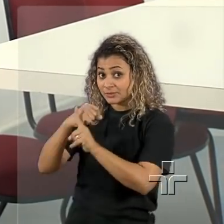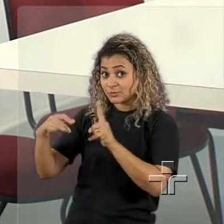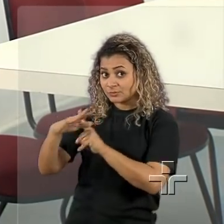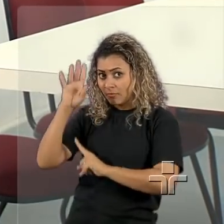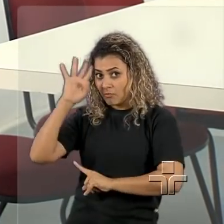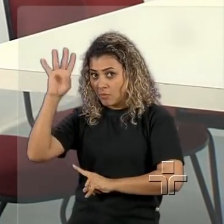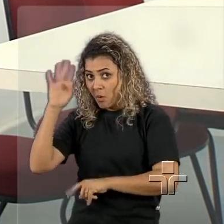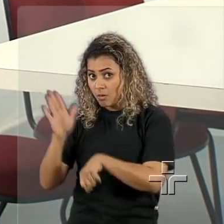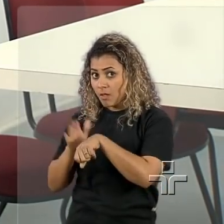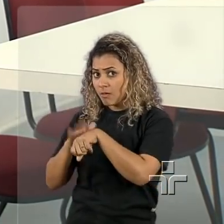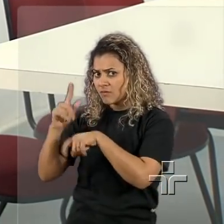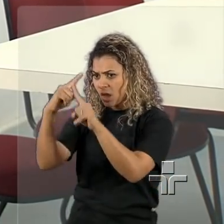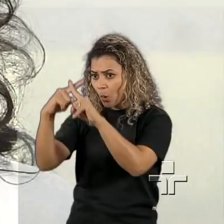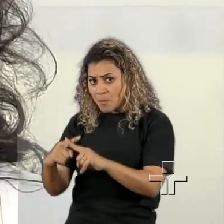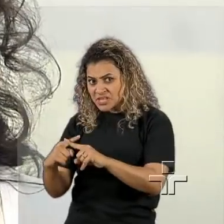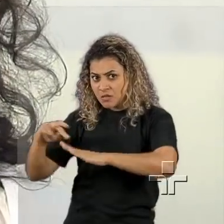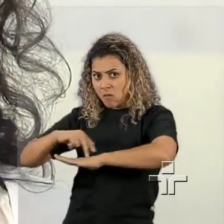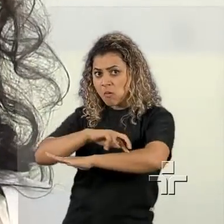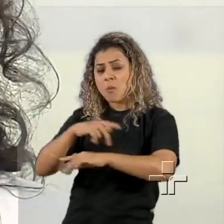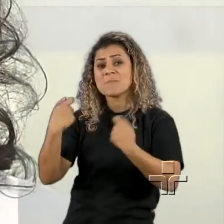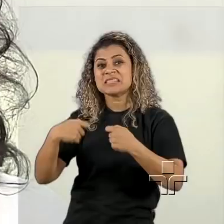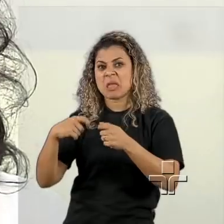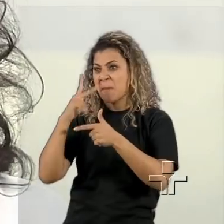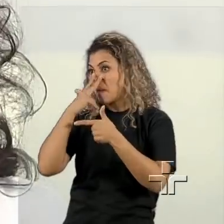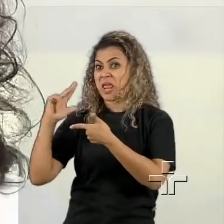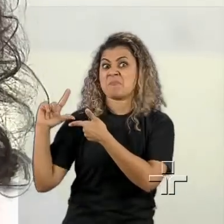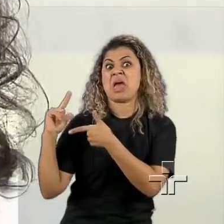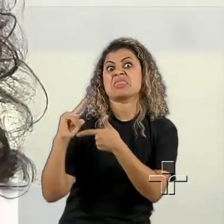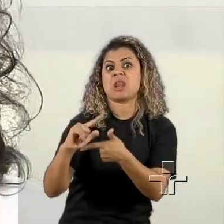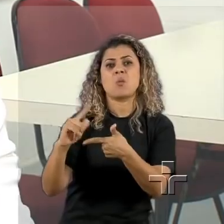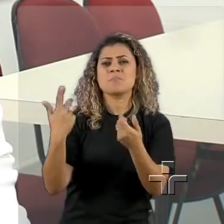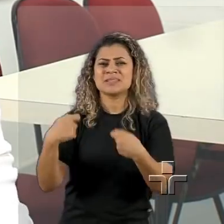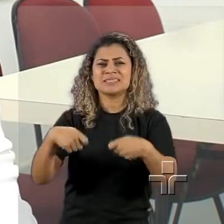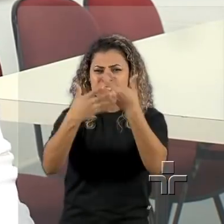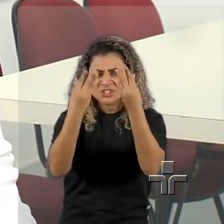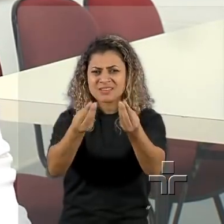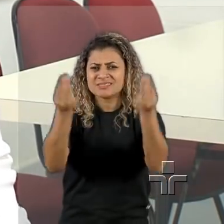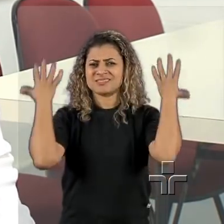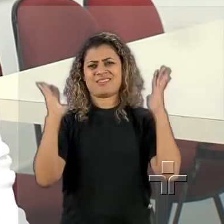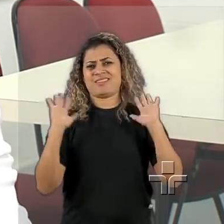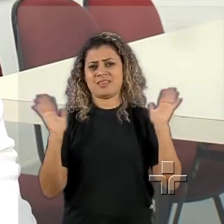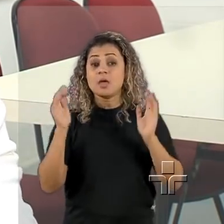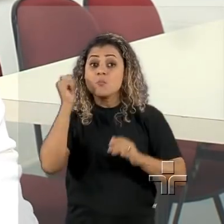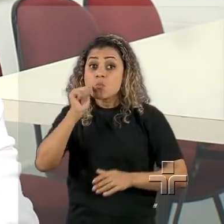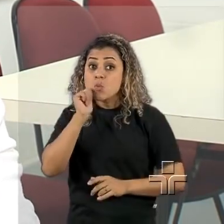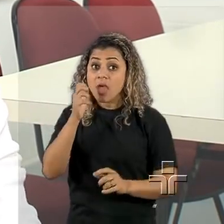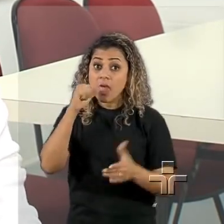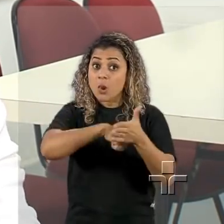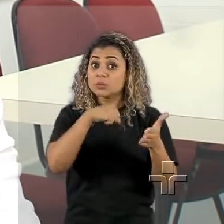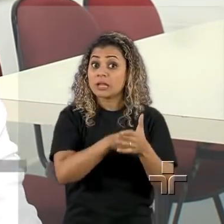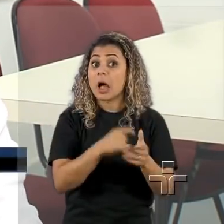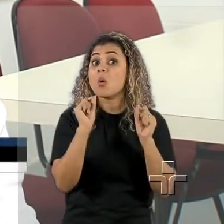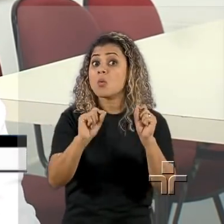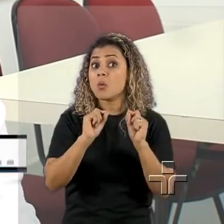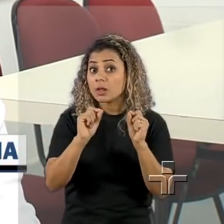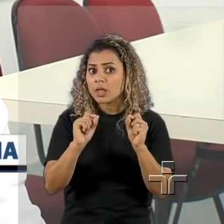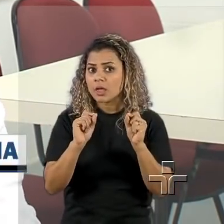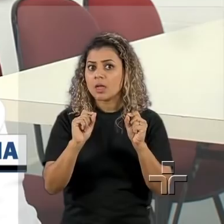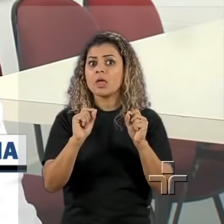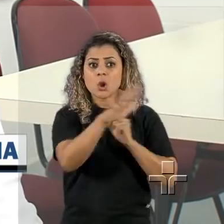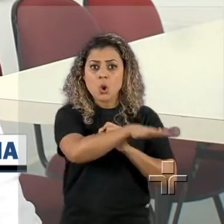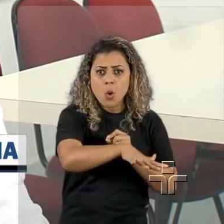em 2014. E agora o Miss América resolveu que não vai mais avaliar as candidatas pelas medidas do corpo.